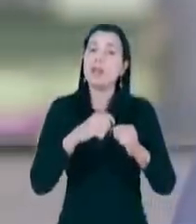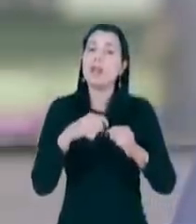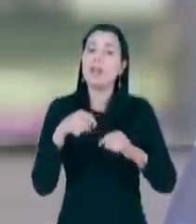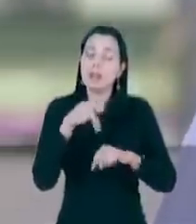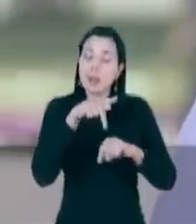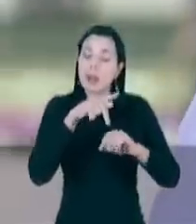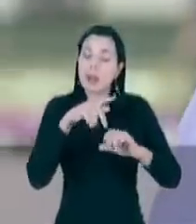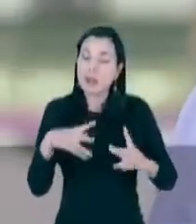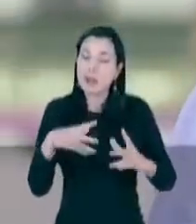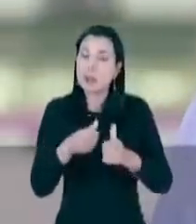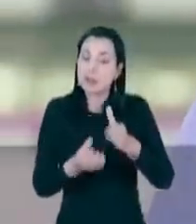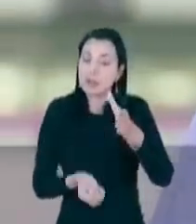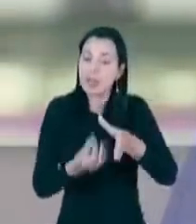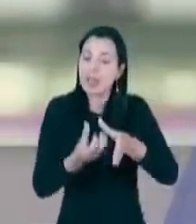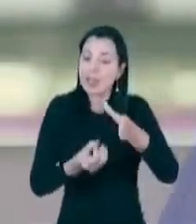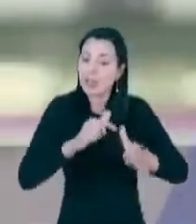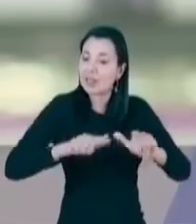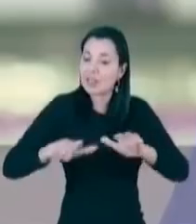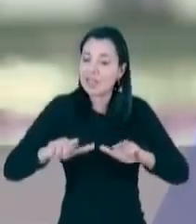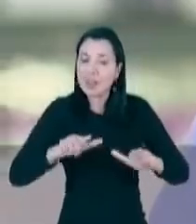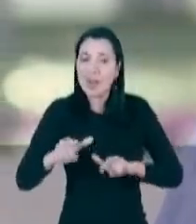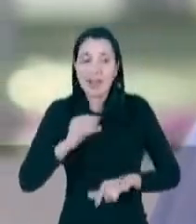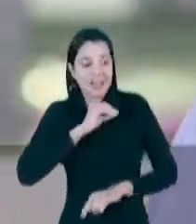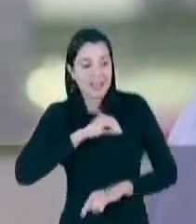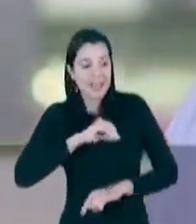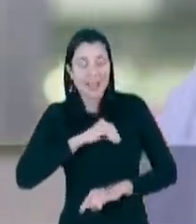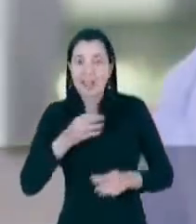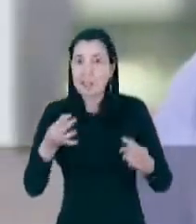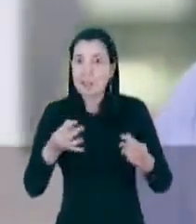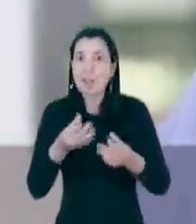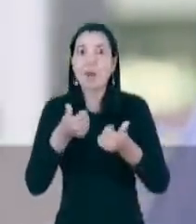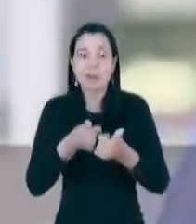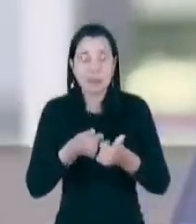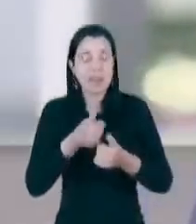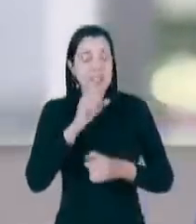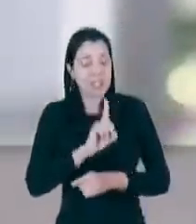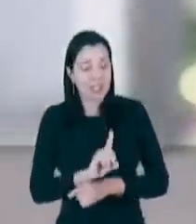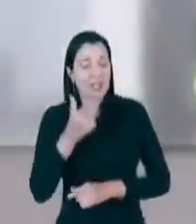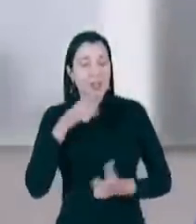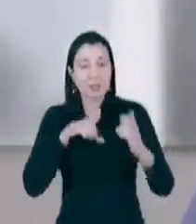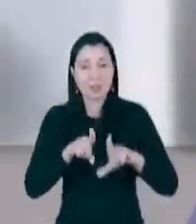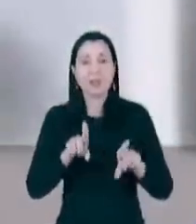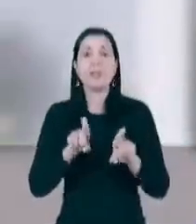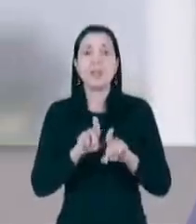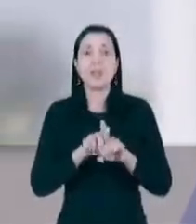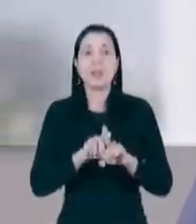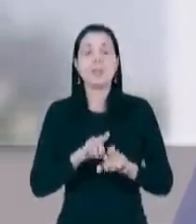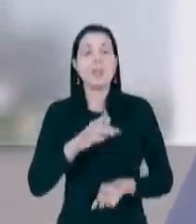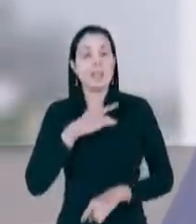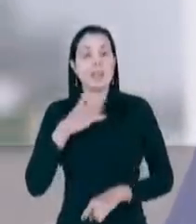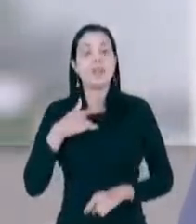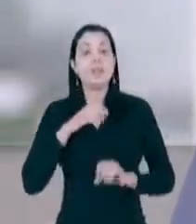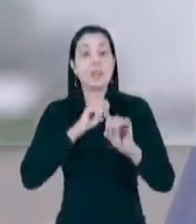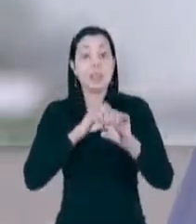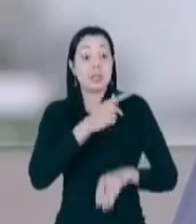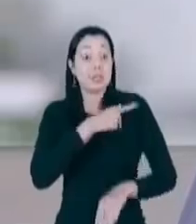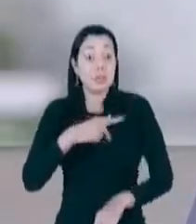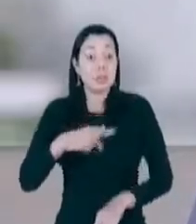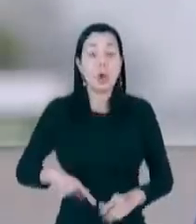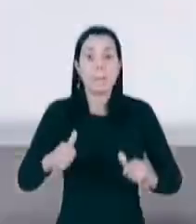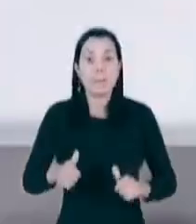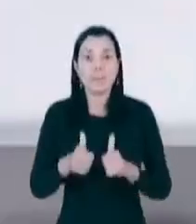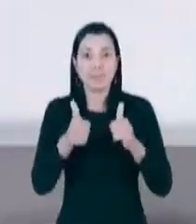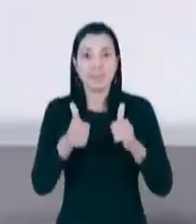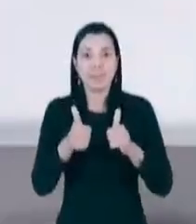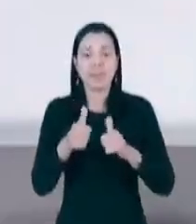todos, com geração de empregos, salários dignos e direitos reconquistados, com saúde e educação pública de